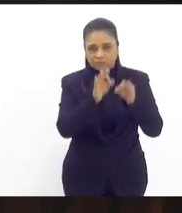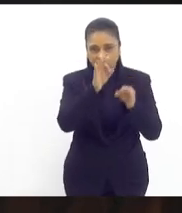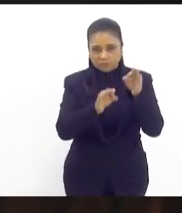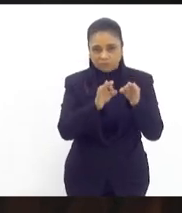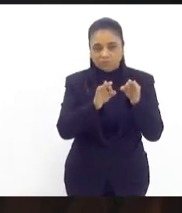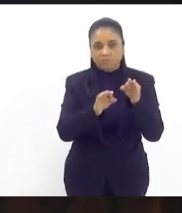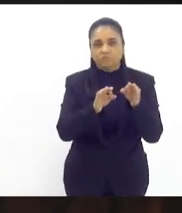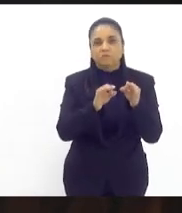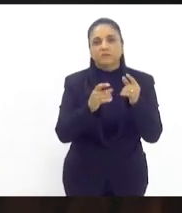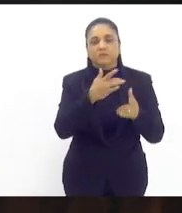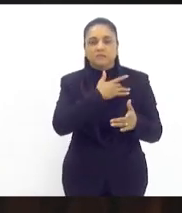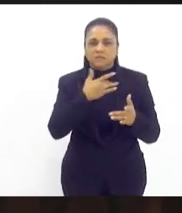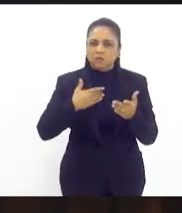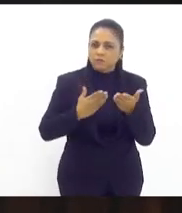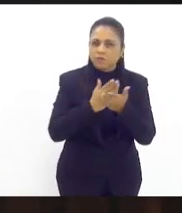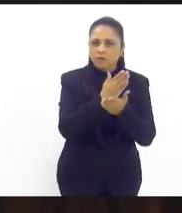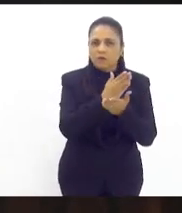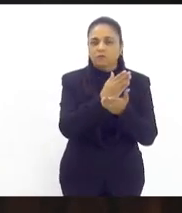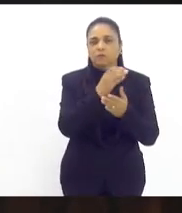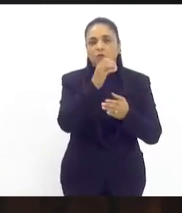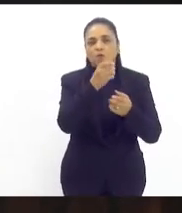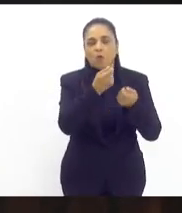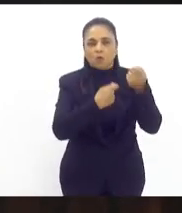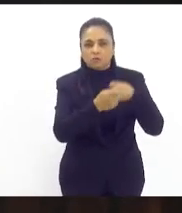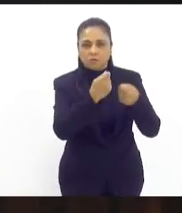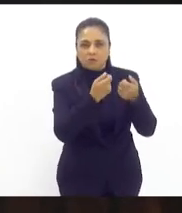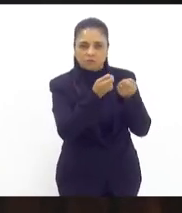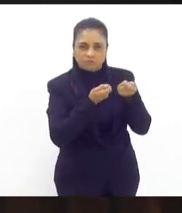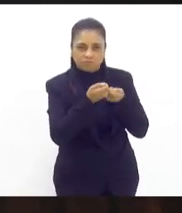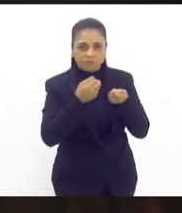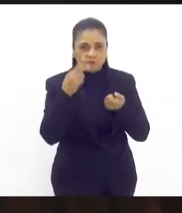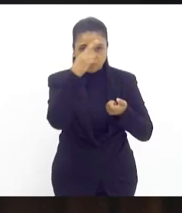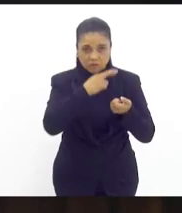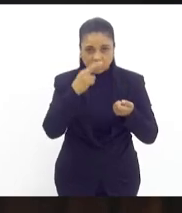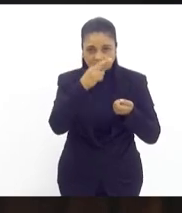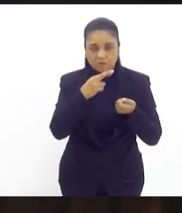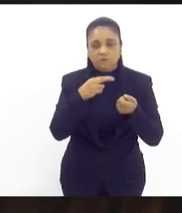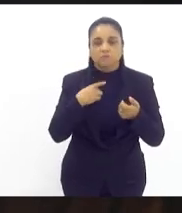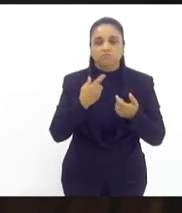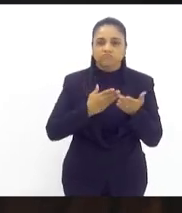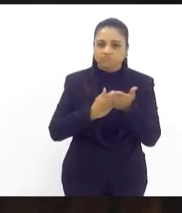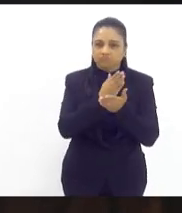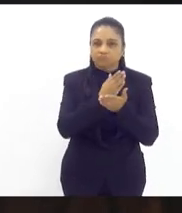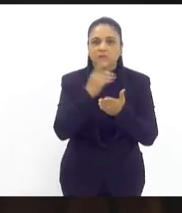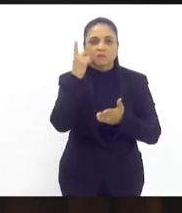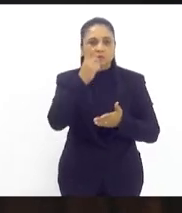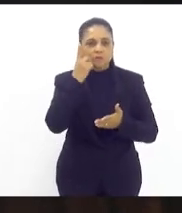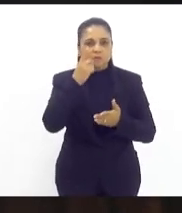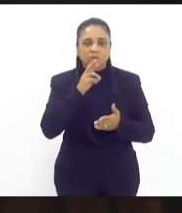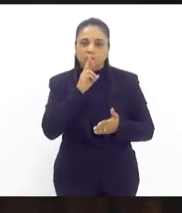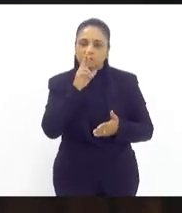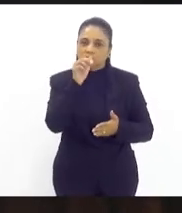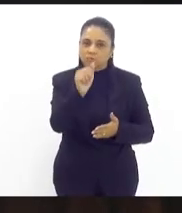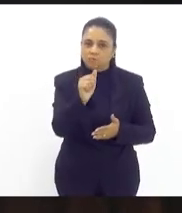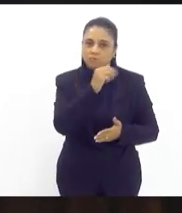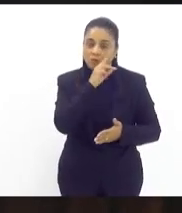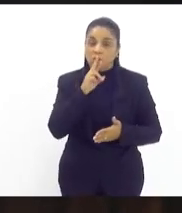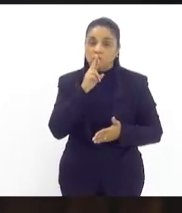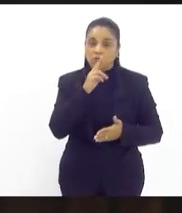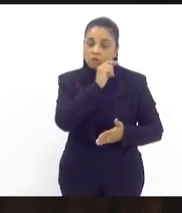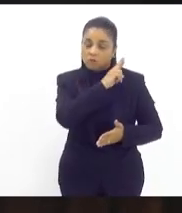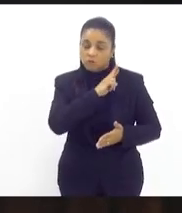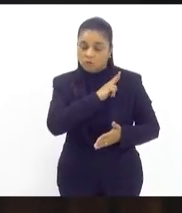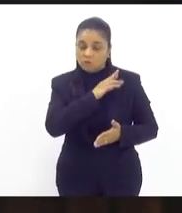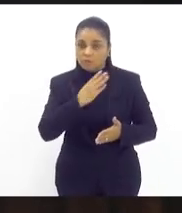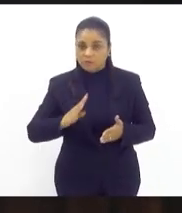constitucionalidade saúde favorável orçamento Finanças fiscalização financeira e controle favorável relatores deputados Rodrigo Bacelar Marta